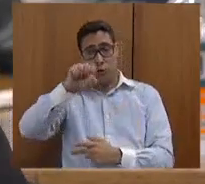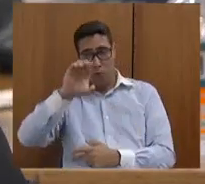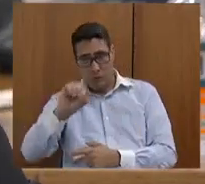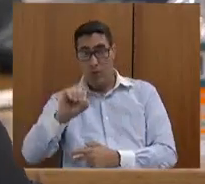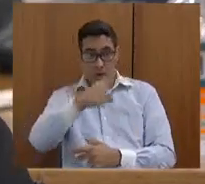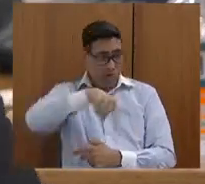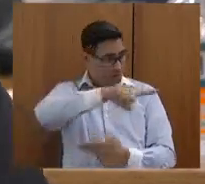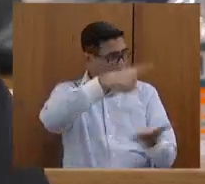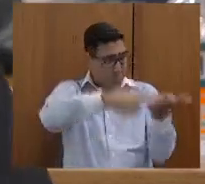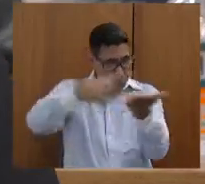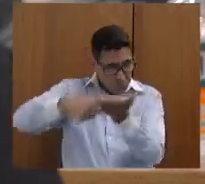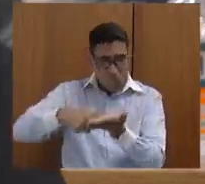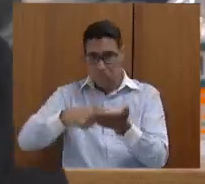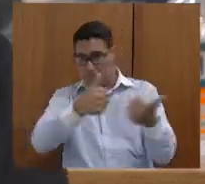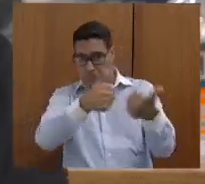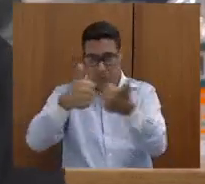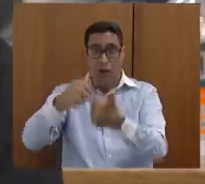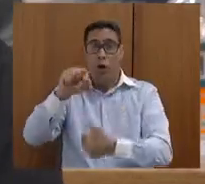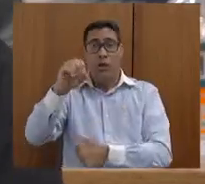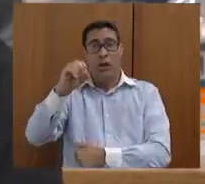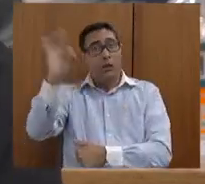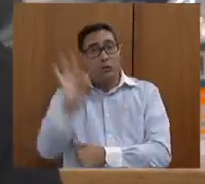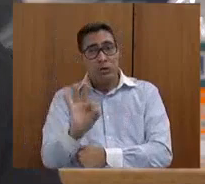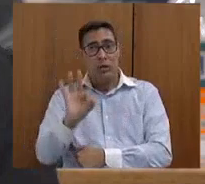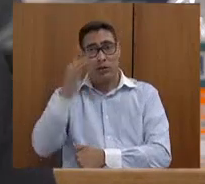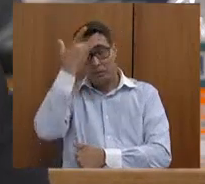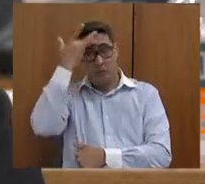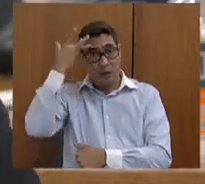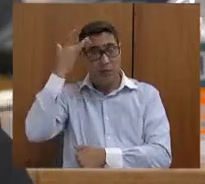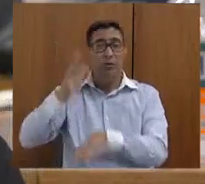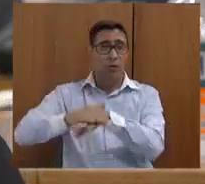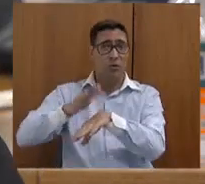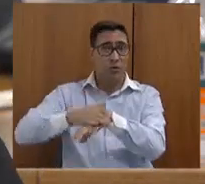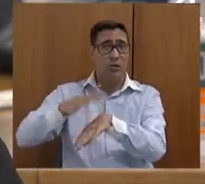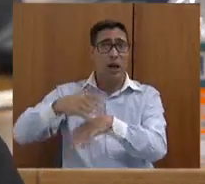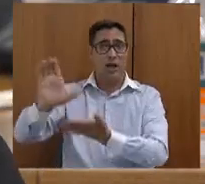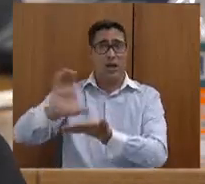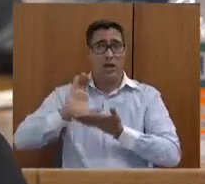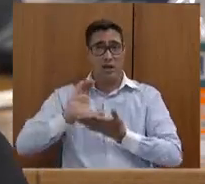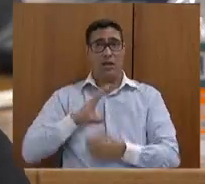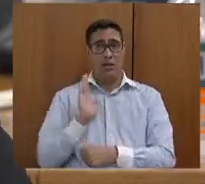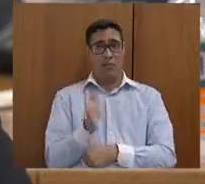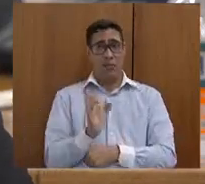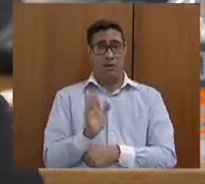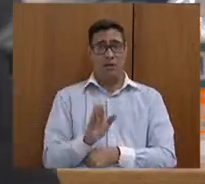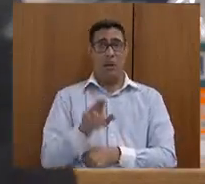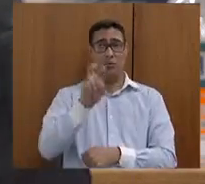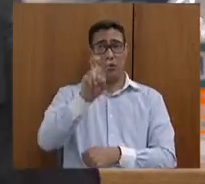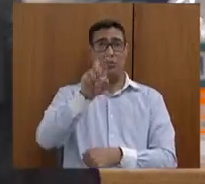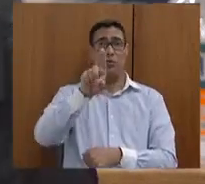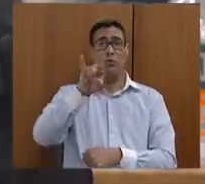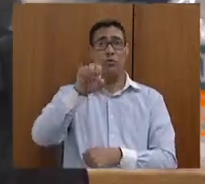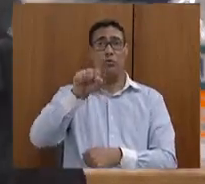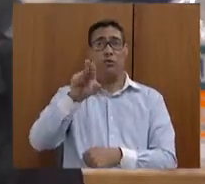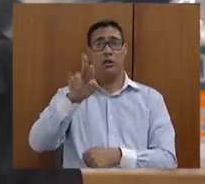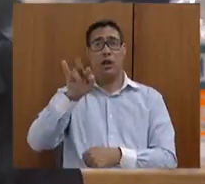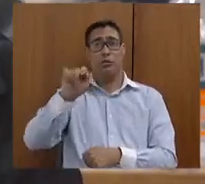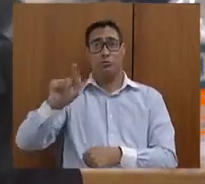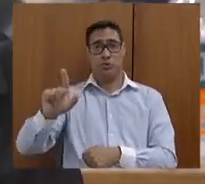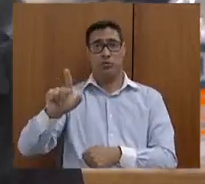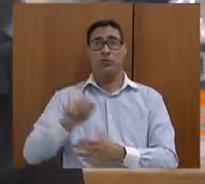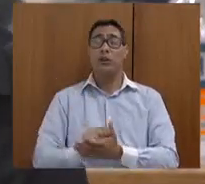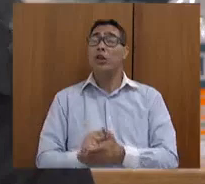acordamos 80% das pessoas já recebiam no quinto dia útil certo então qual que é a medida